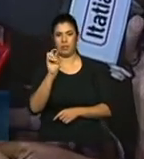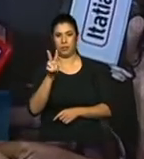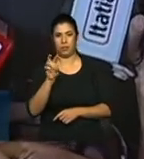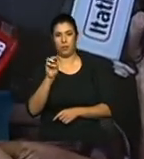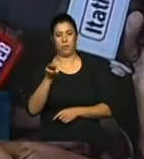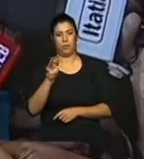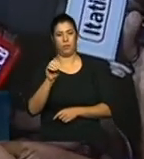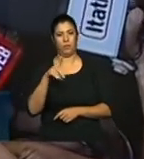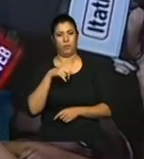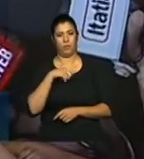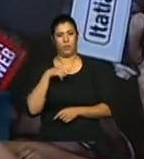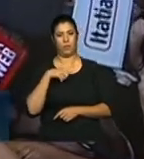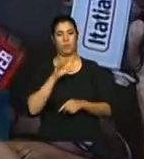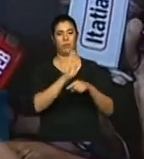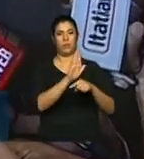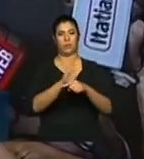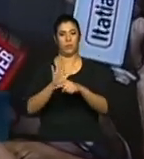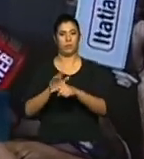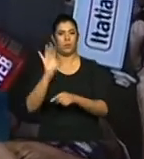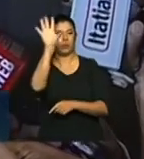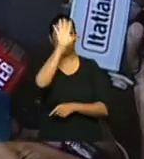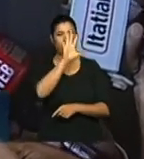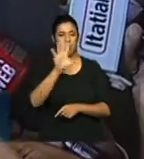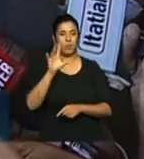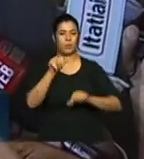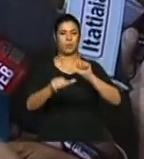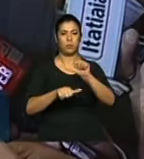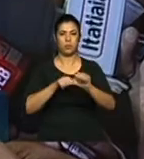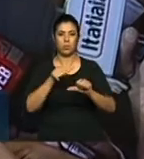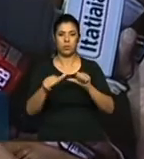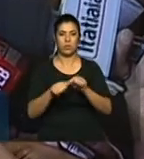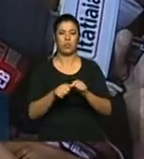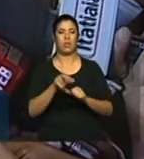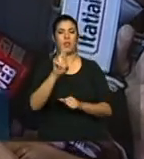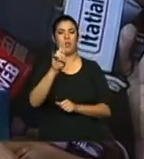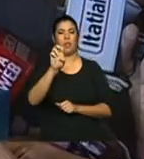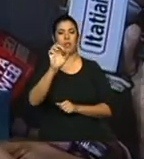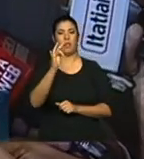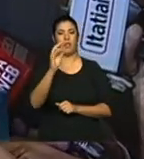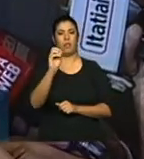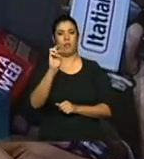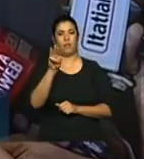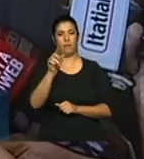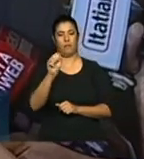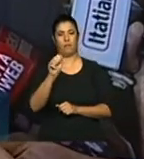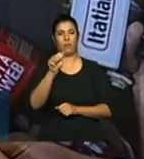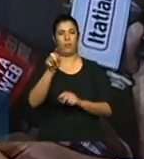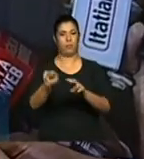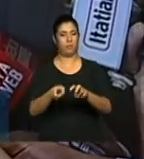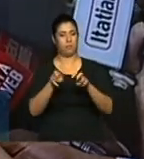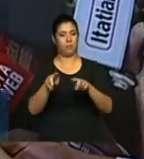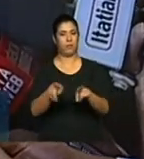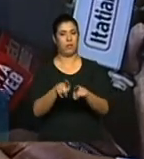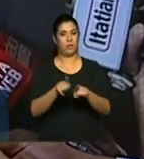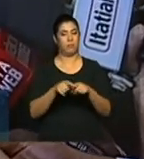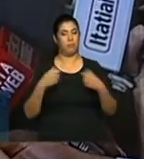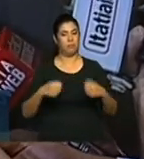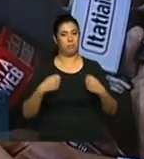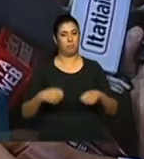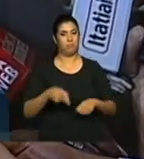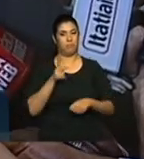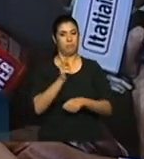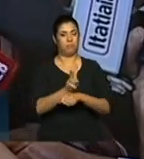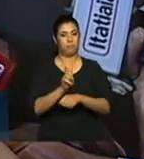o desenvolvimento regional, da questão da reforma agrária democrática. Então nós pretendemos manter